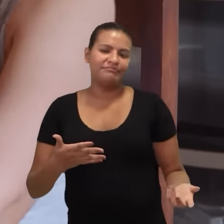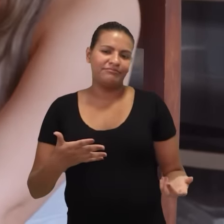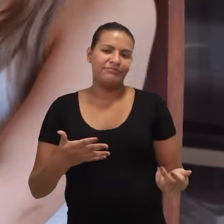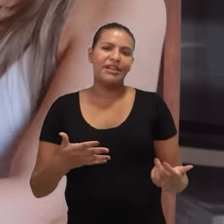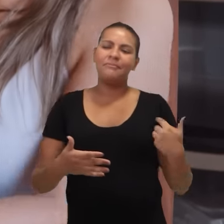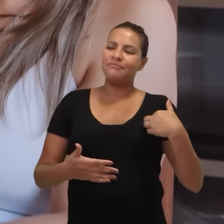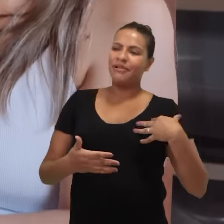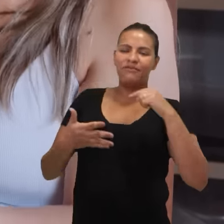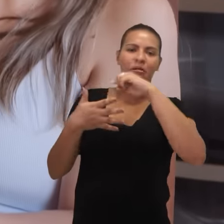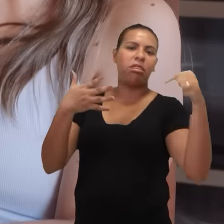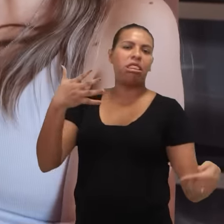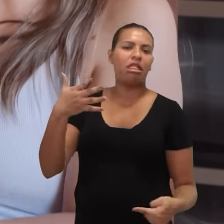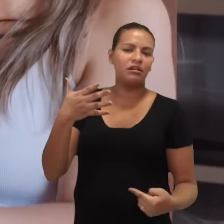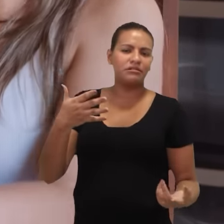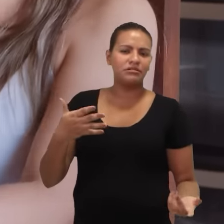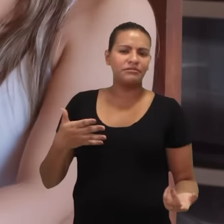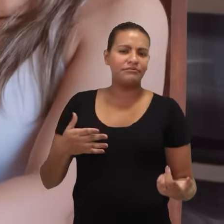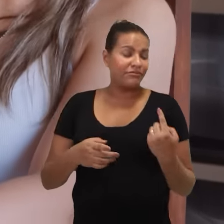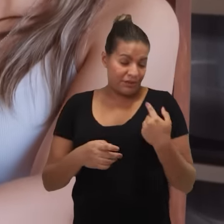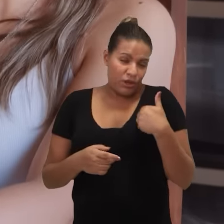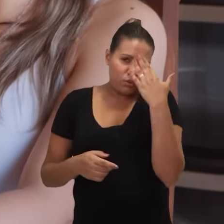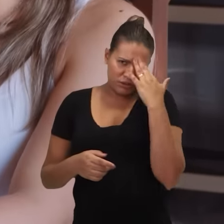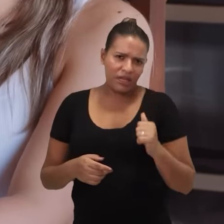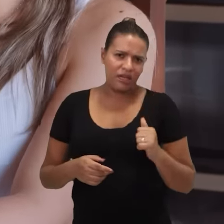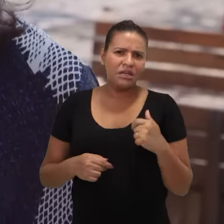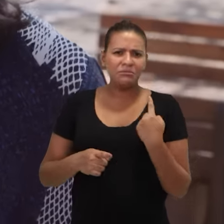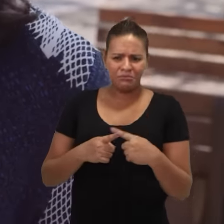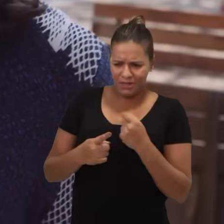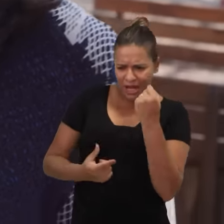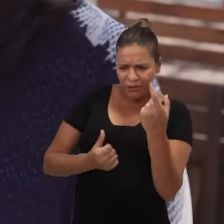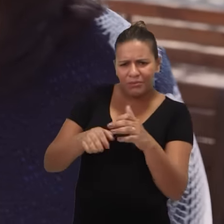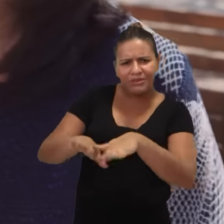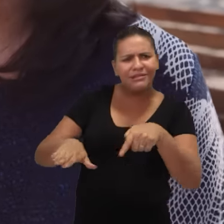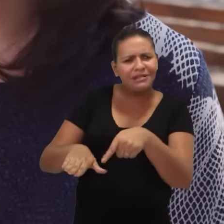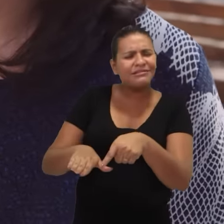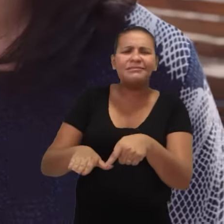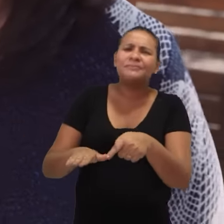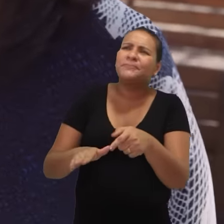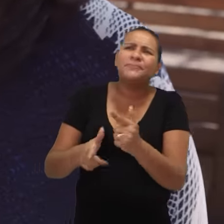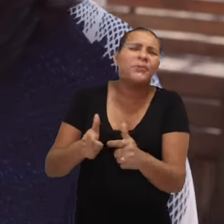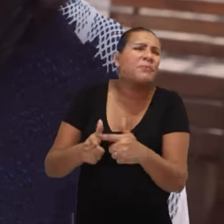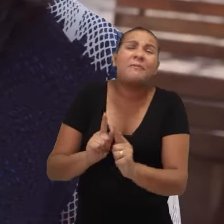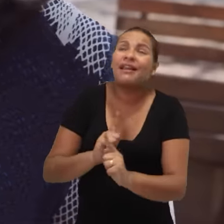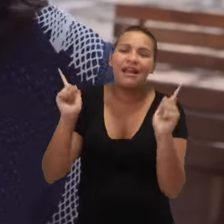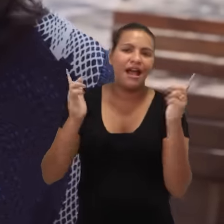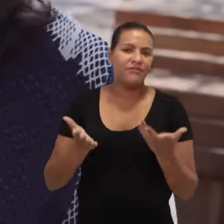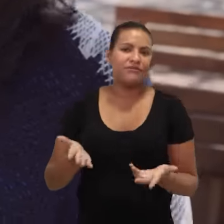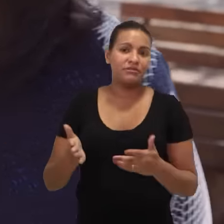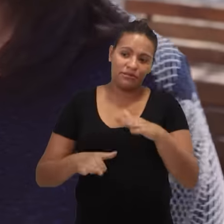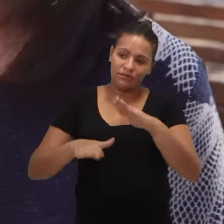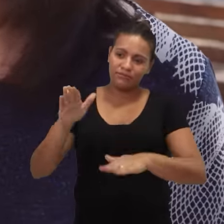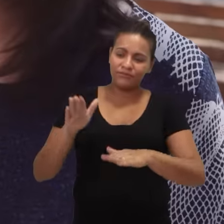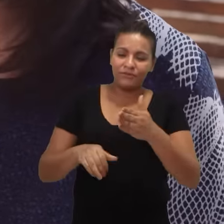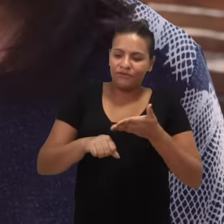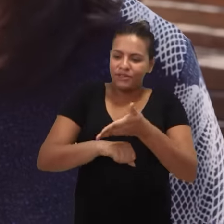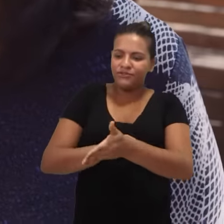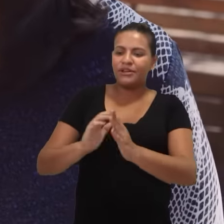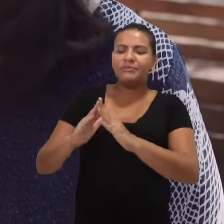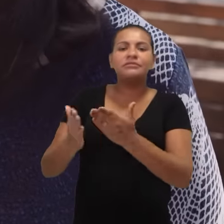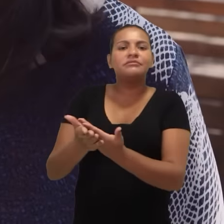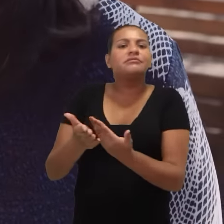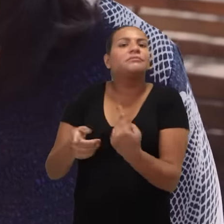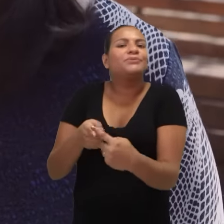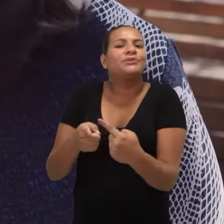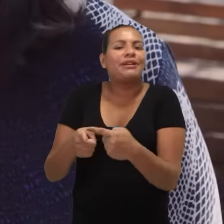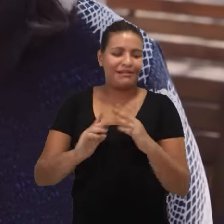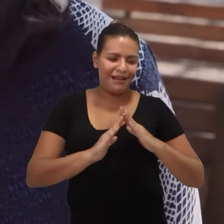pior, que tem criança que vai para a escola para comer. Quando alguém entra com uma ação pedindo uma vaga na creche, vai ser concedido,